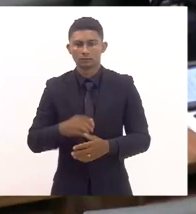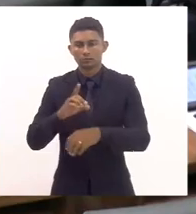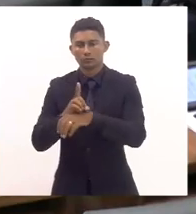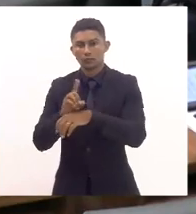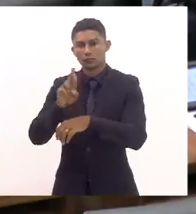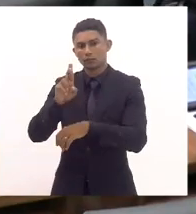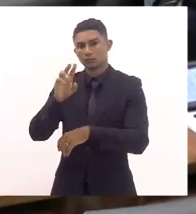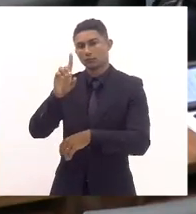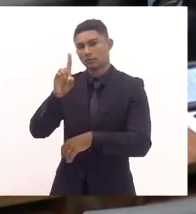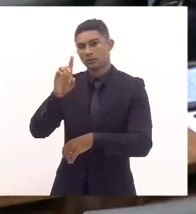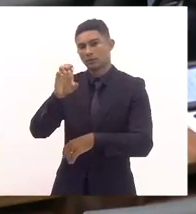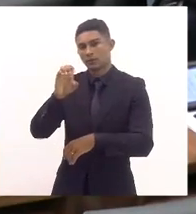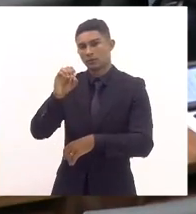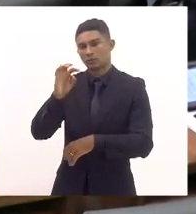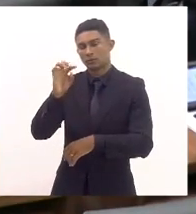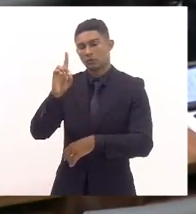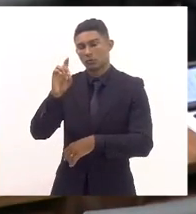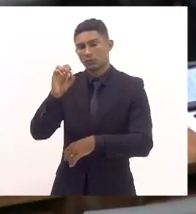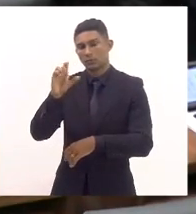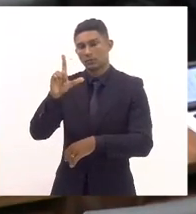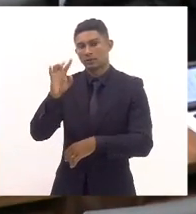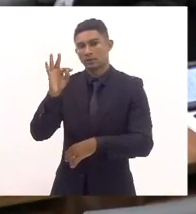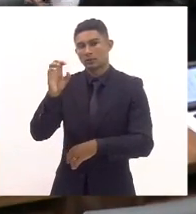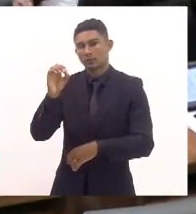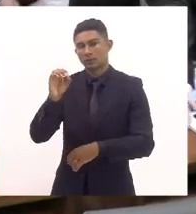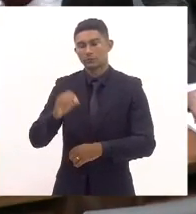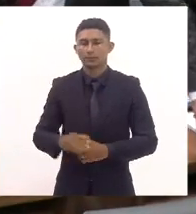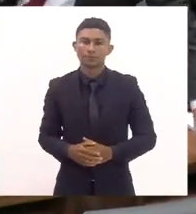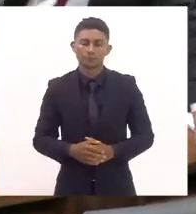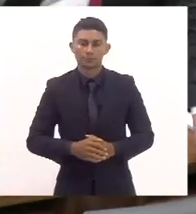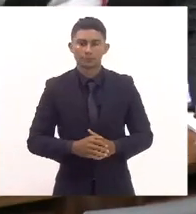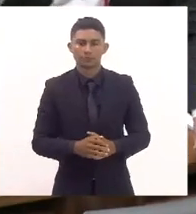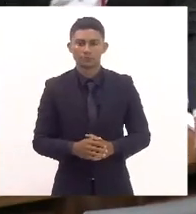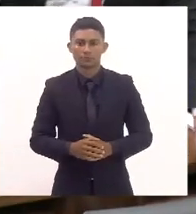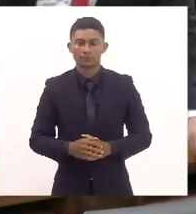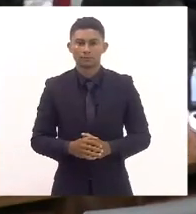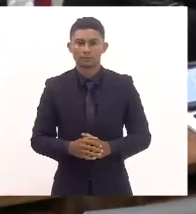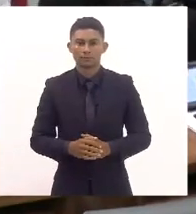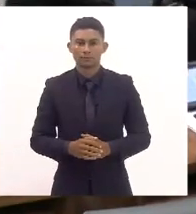deodalto o Dr deodalto